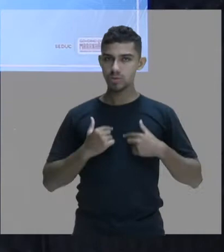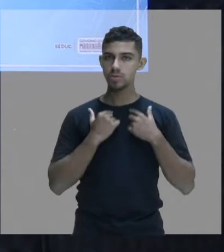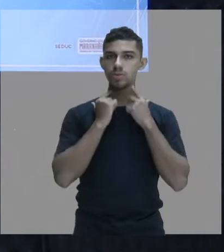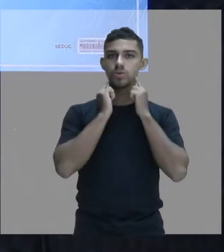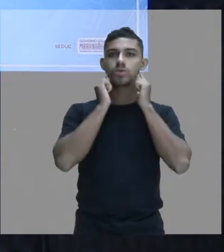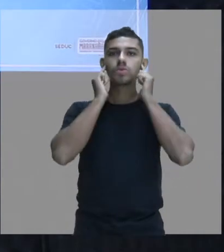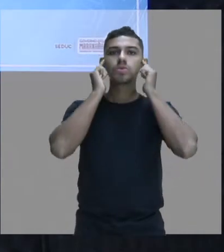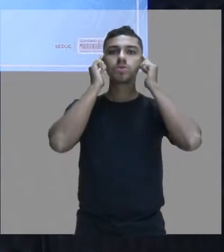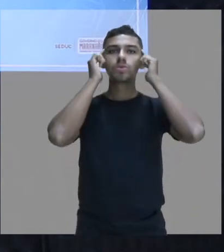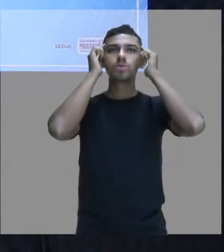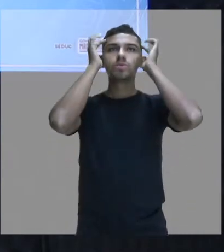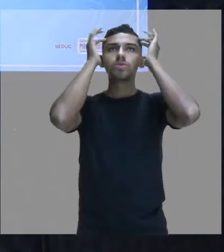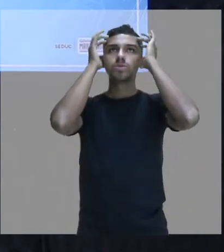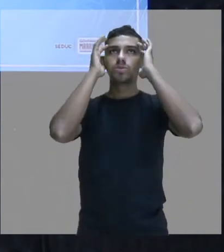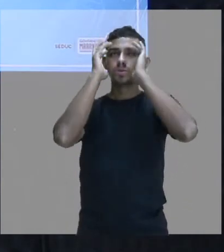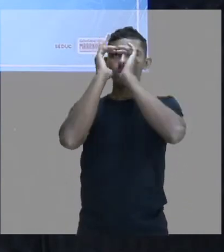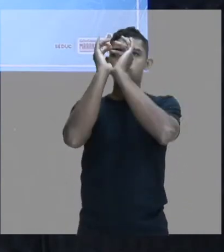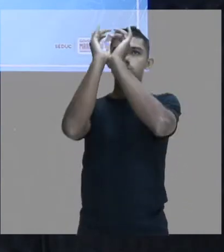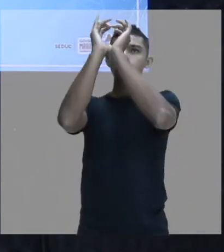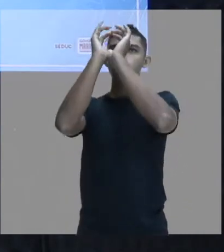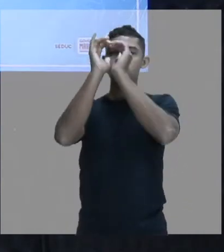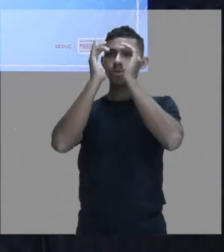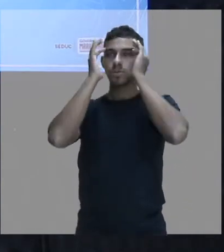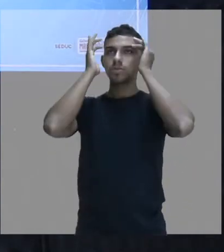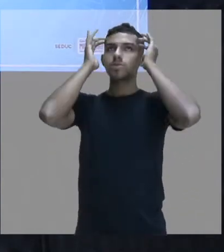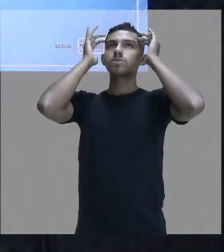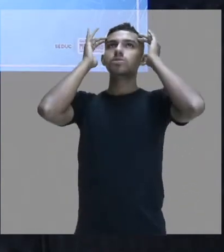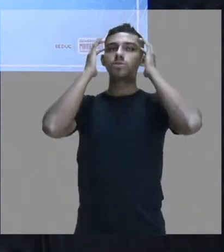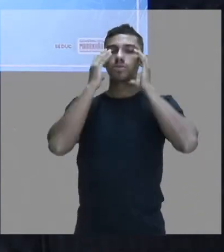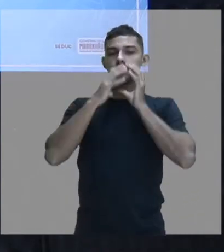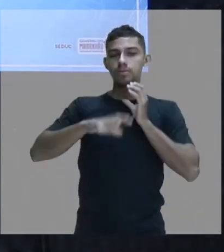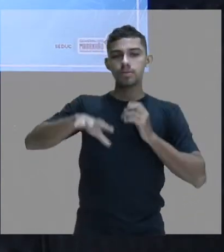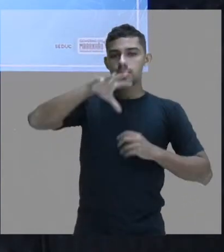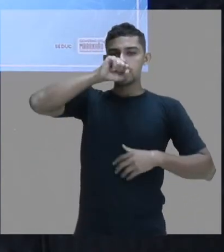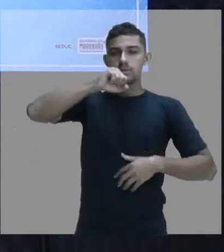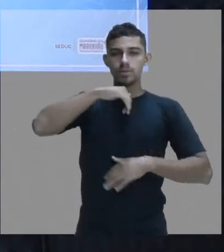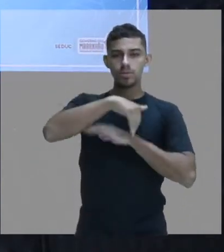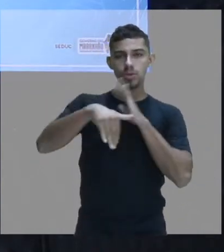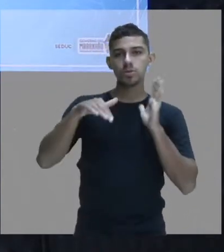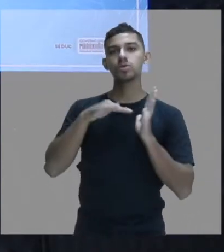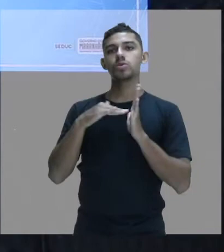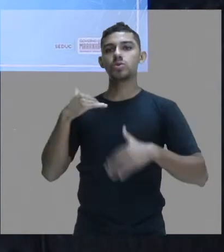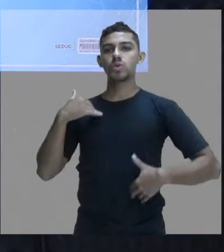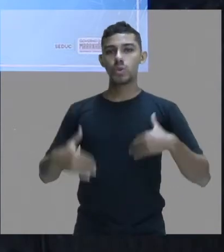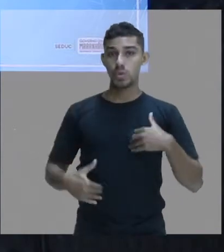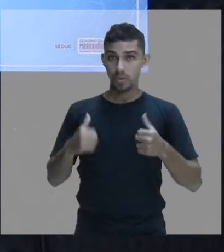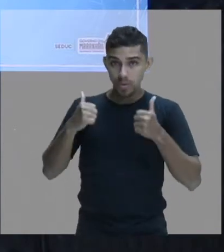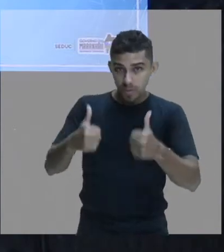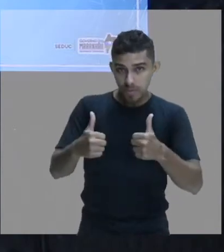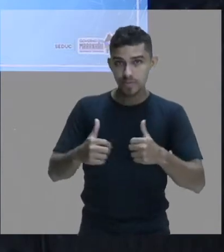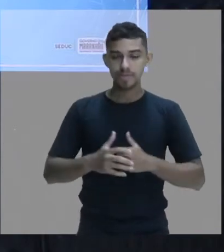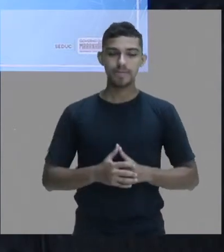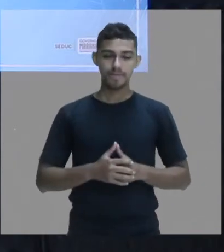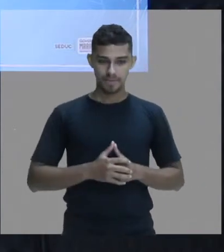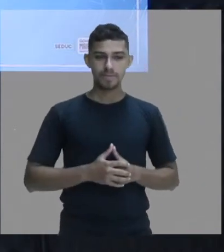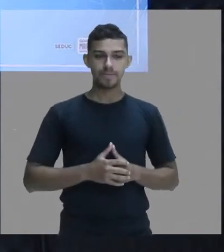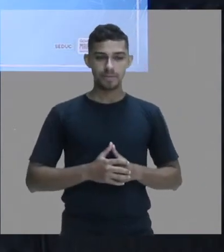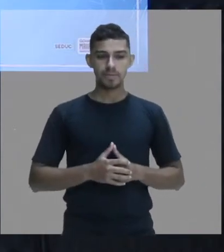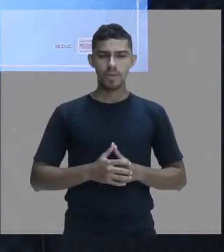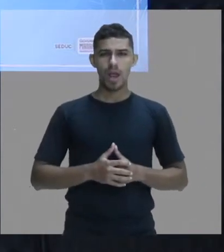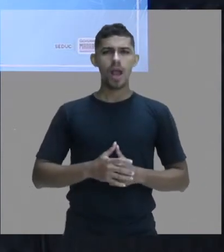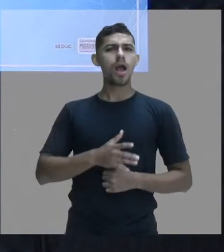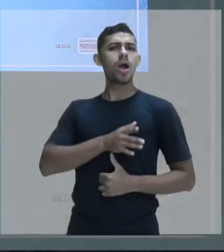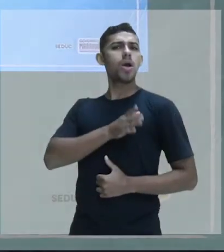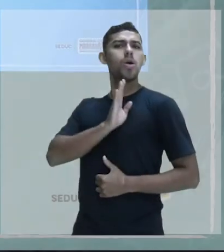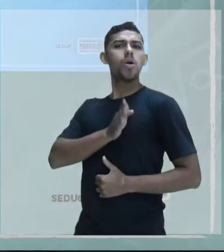oxigenação, levam nutrientes para todos os tecidos do nosso corpo, tá certo? O coração,